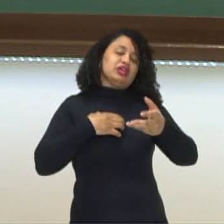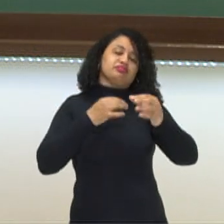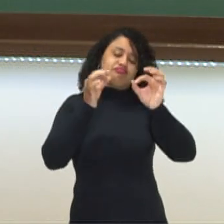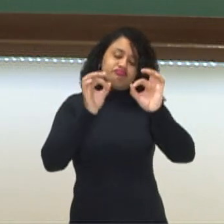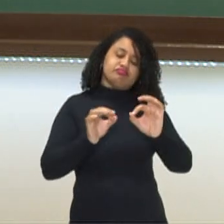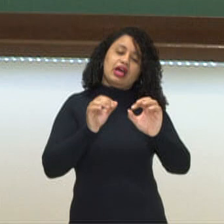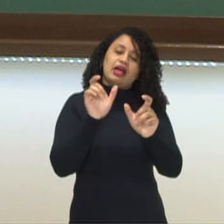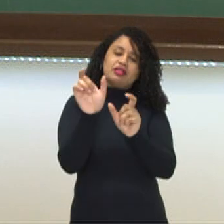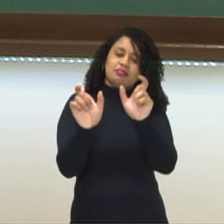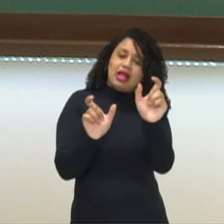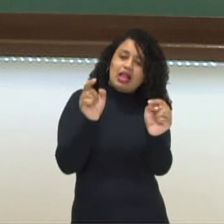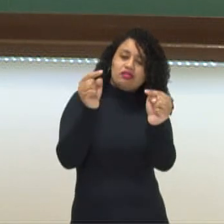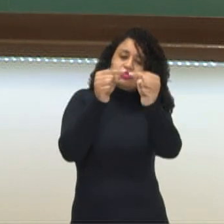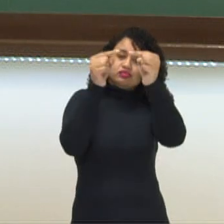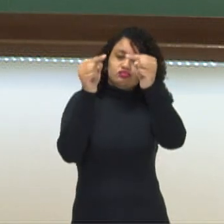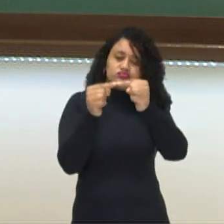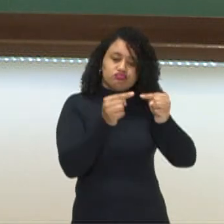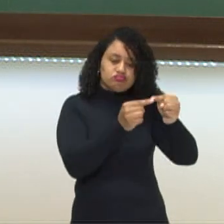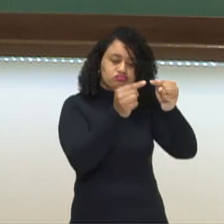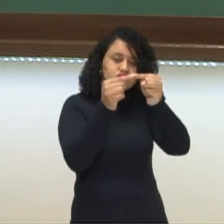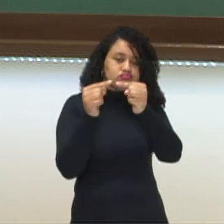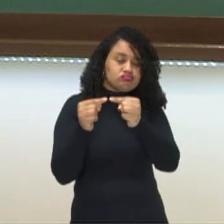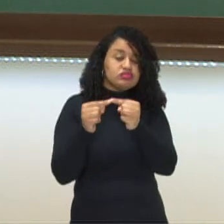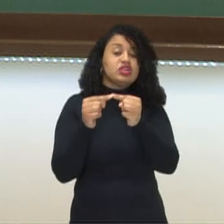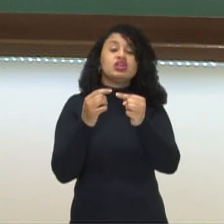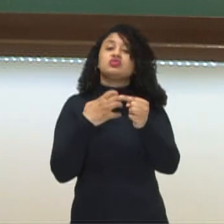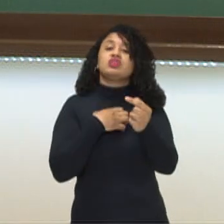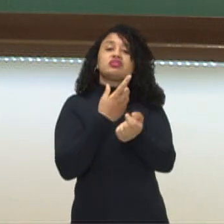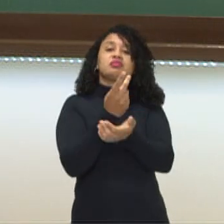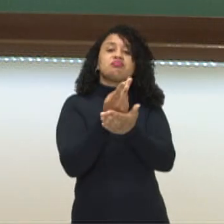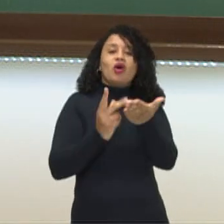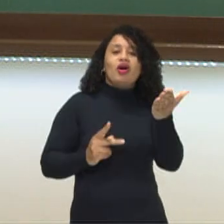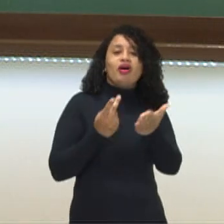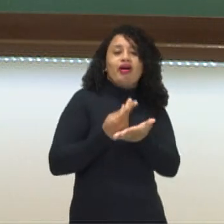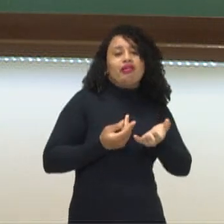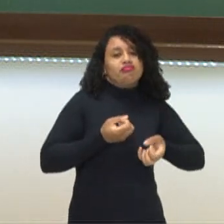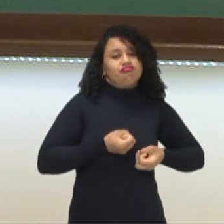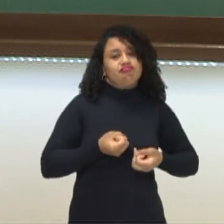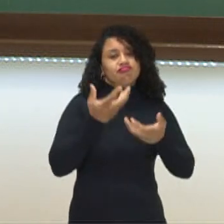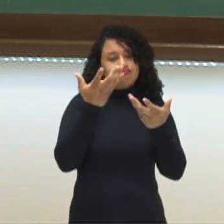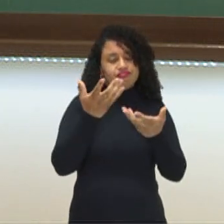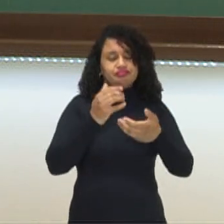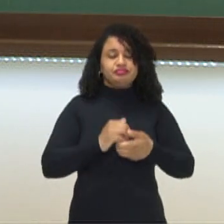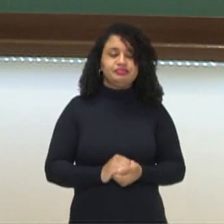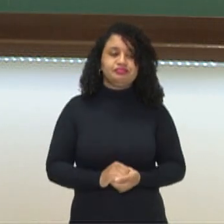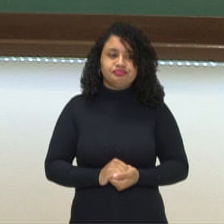As palavras vão se combinando e de forma poética também.